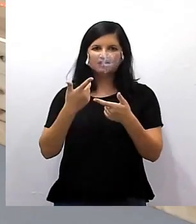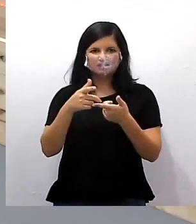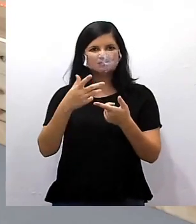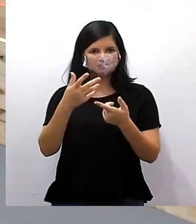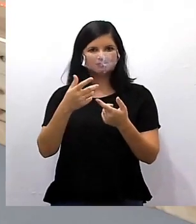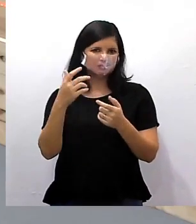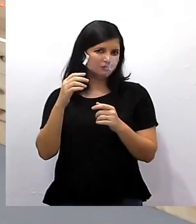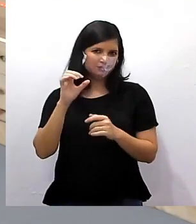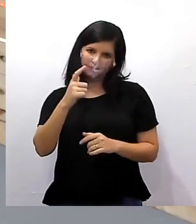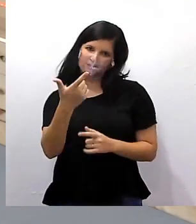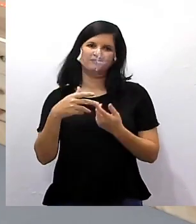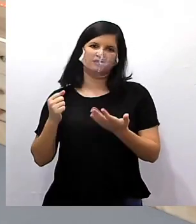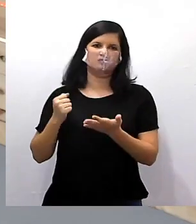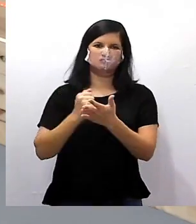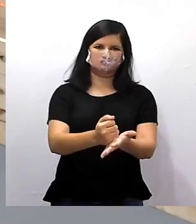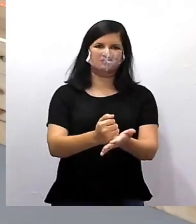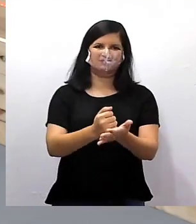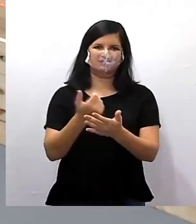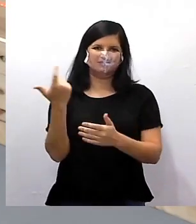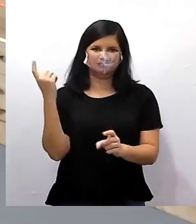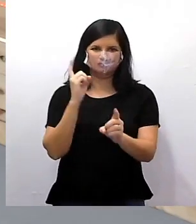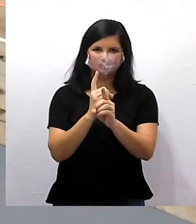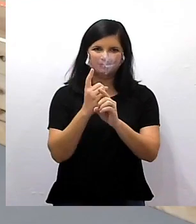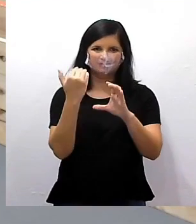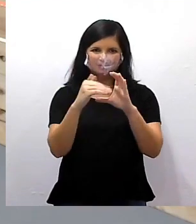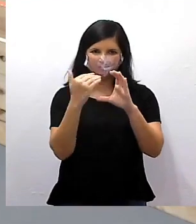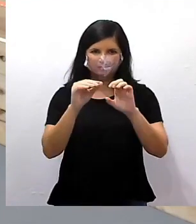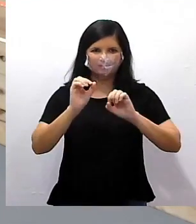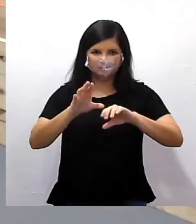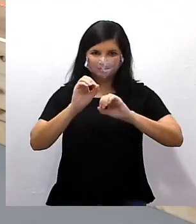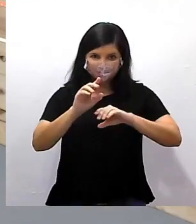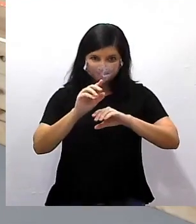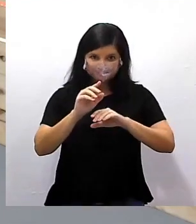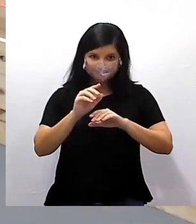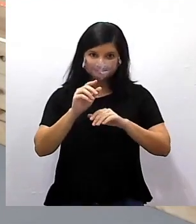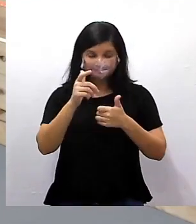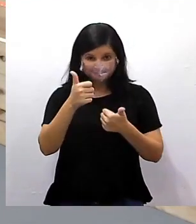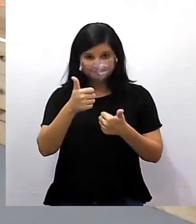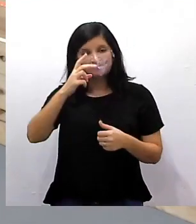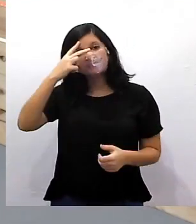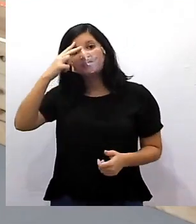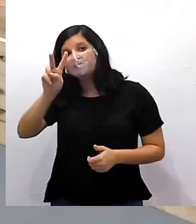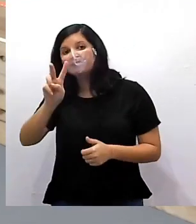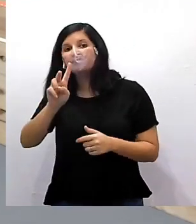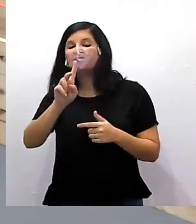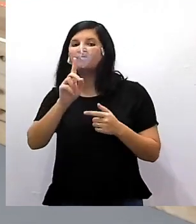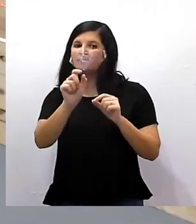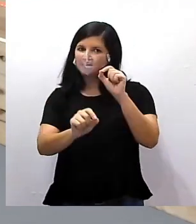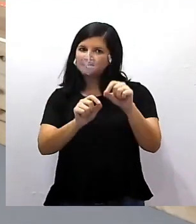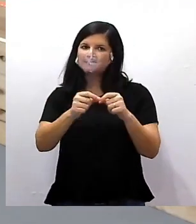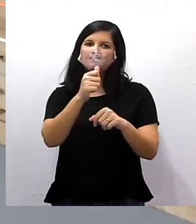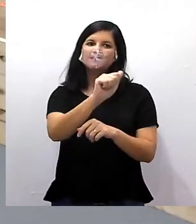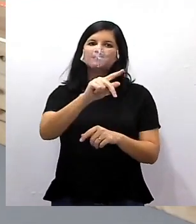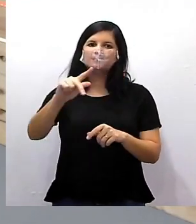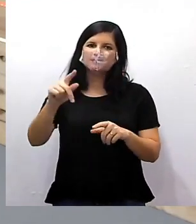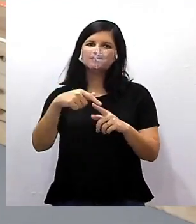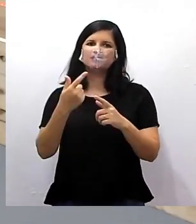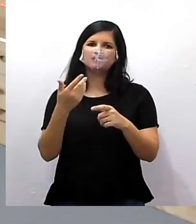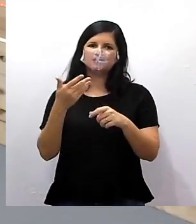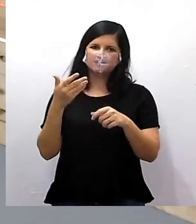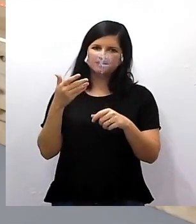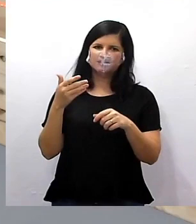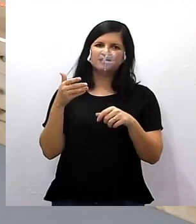vão te auxiliar nesse processo aí de descoberta do teu e-mail educacional. Então, lembrando, com esse aplicativo, você vai ter acesso a todas essas